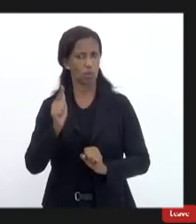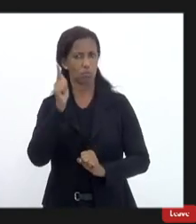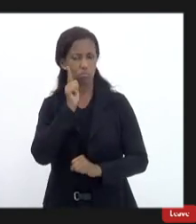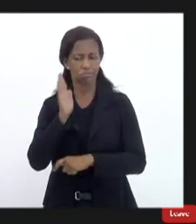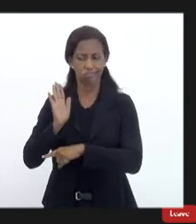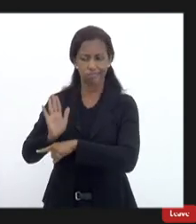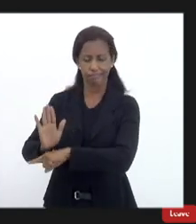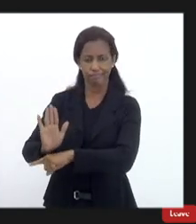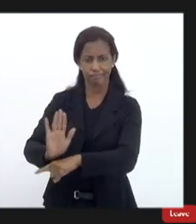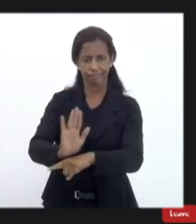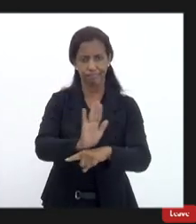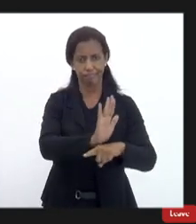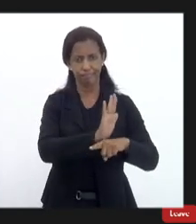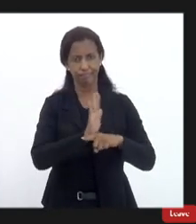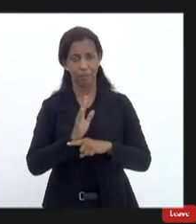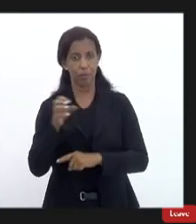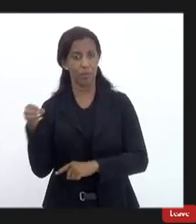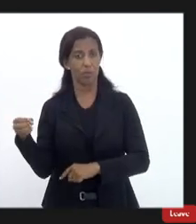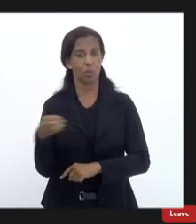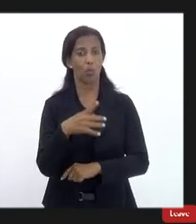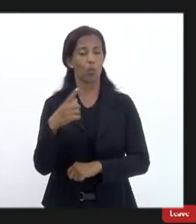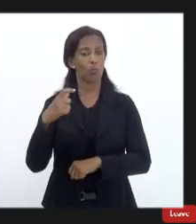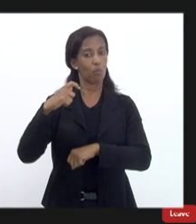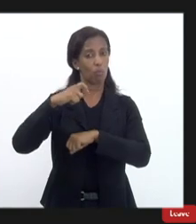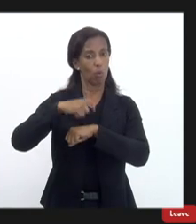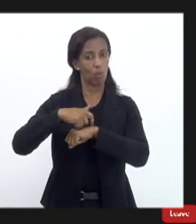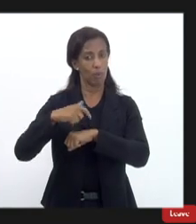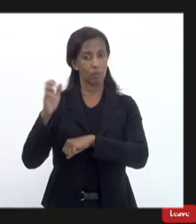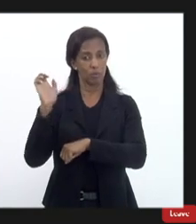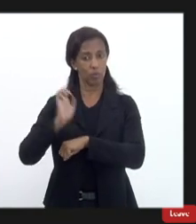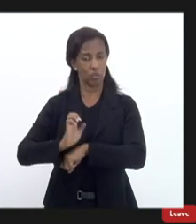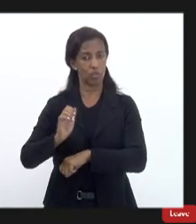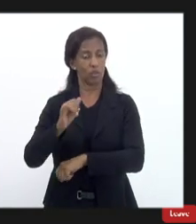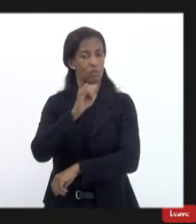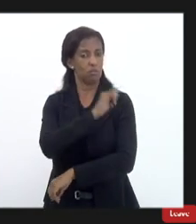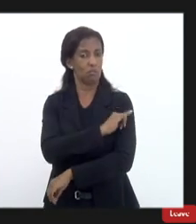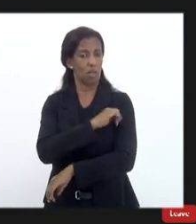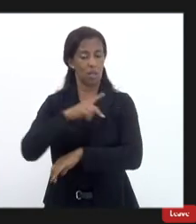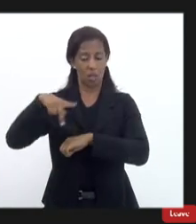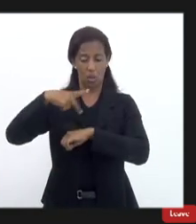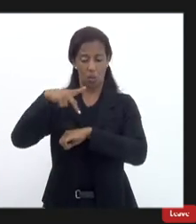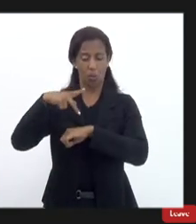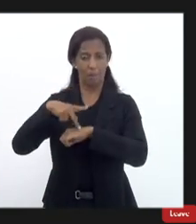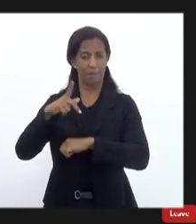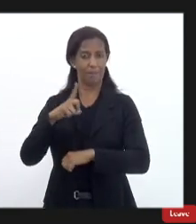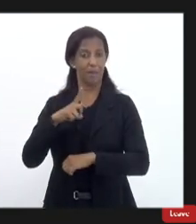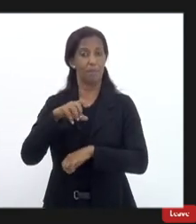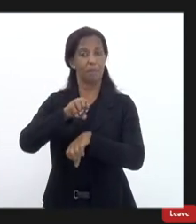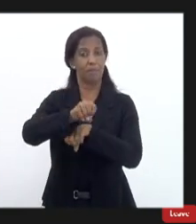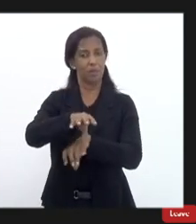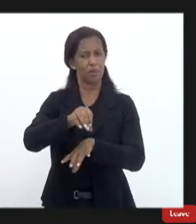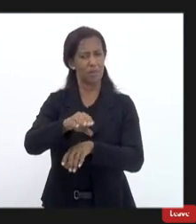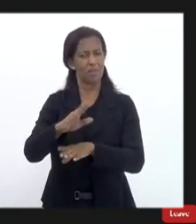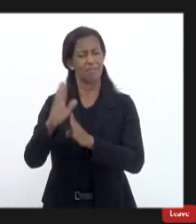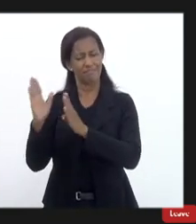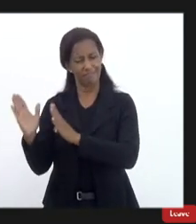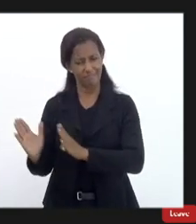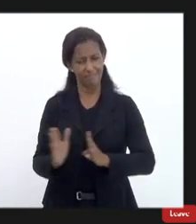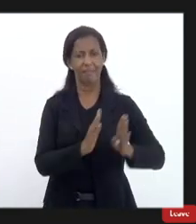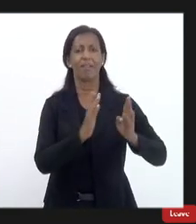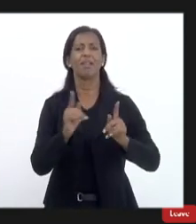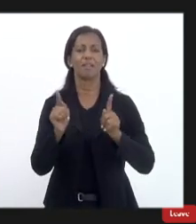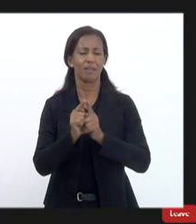contribuir com esse novo momento que o Estado do Rio de Janeiro, o país passa, mas a educação vai passar. A gente não sabe